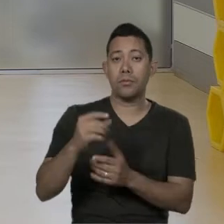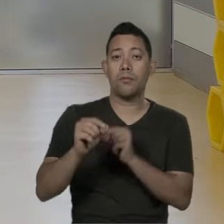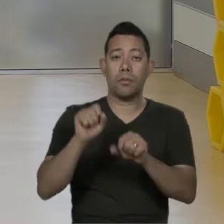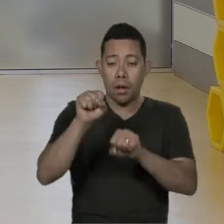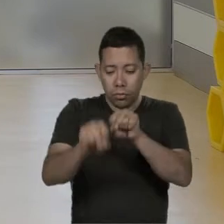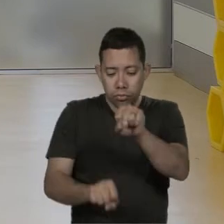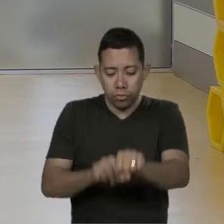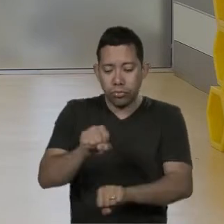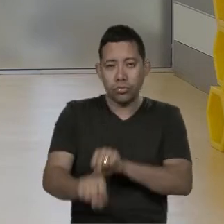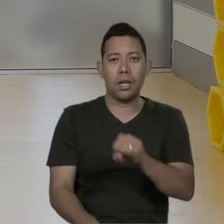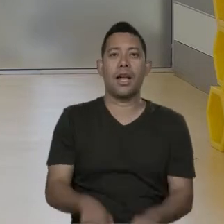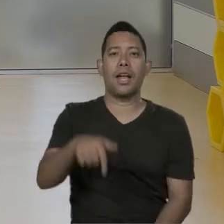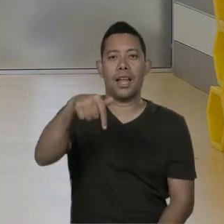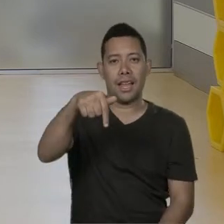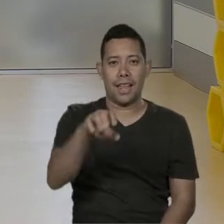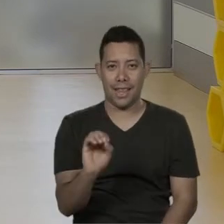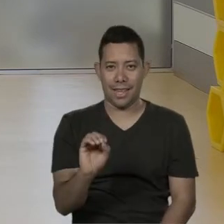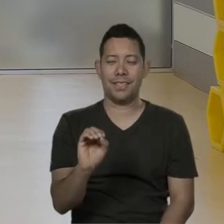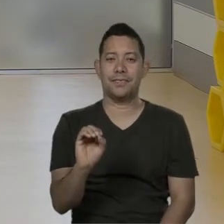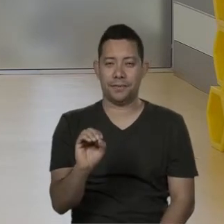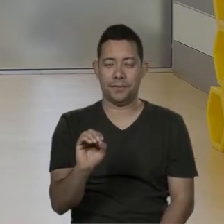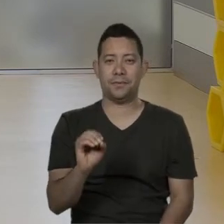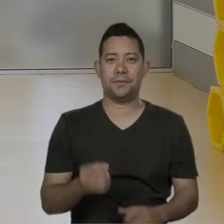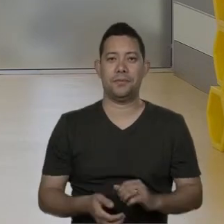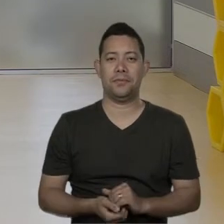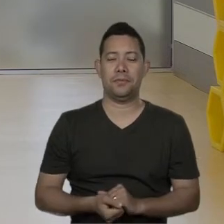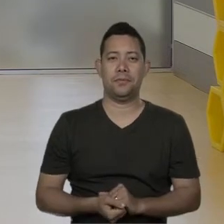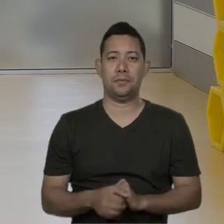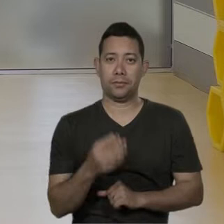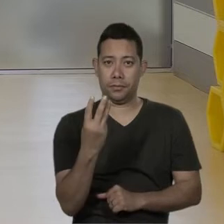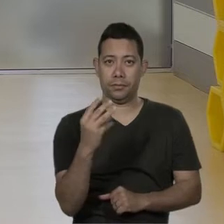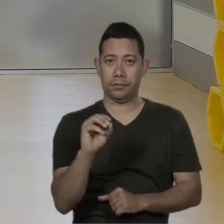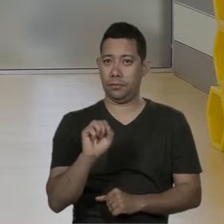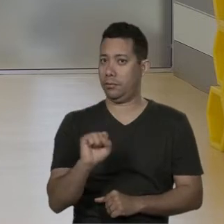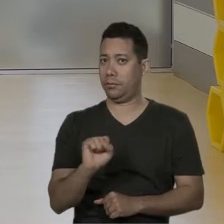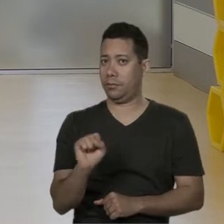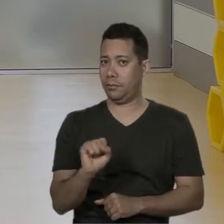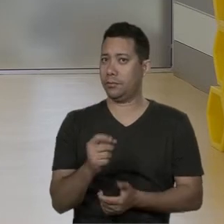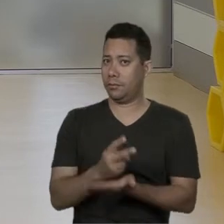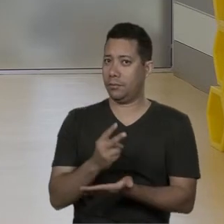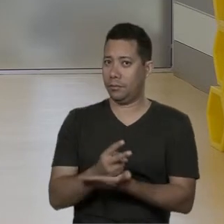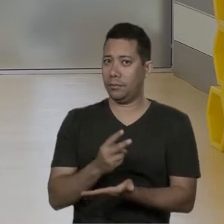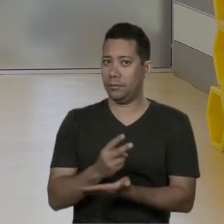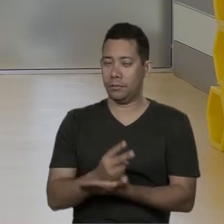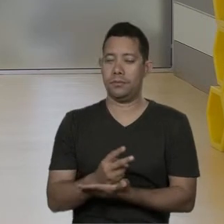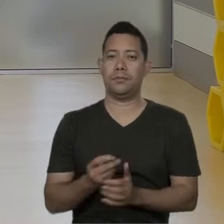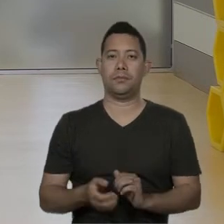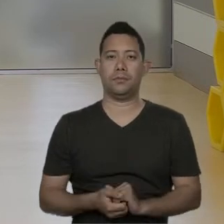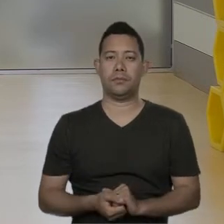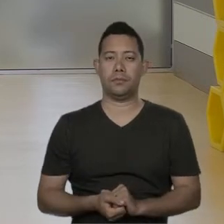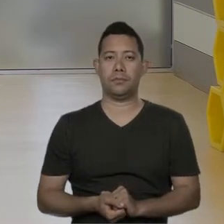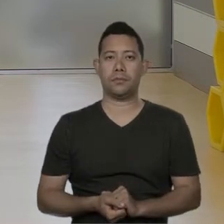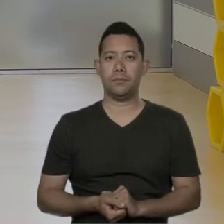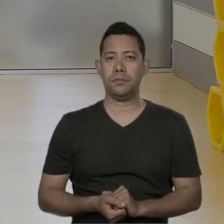Começa a diminuir o giro, retorna para 70 RPM, 30 segundos. Nós estamos no último minuto